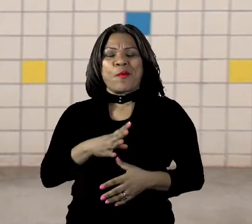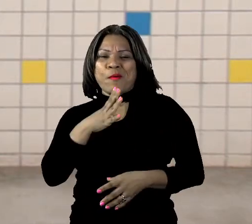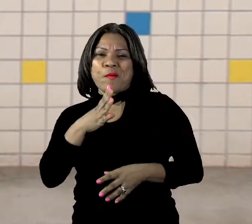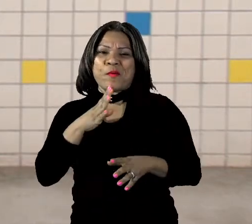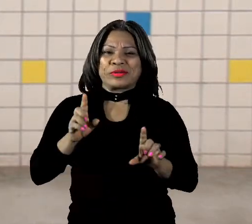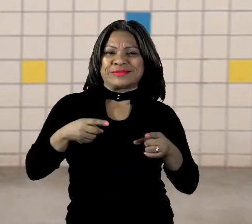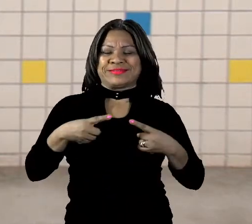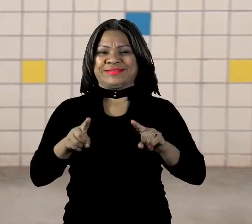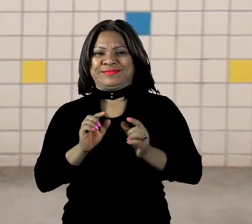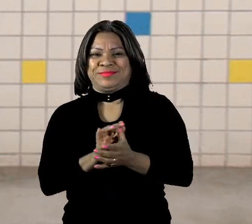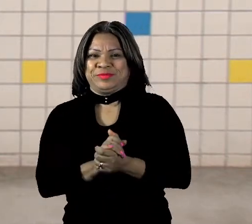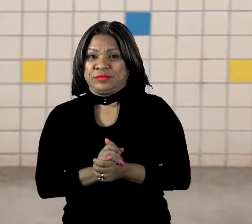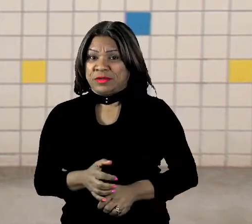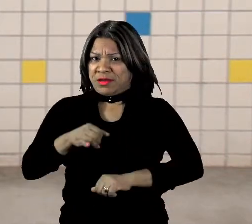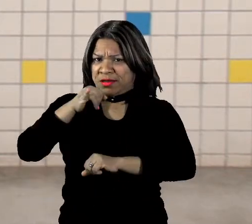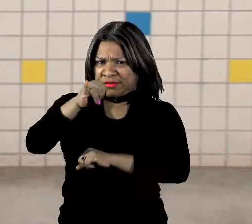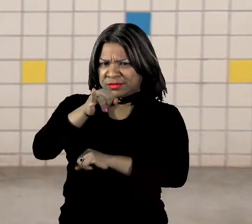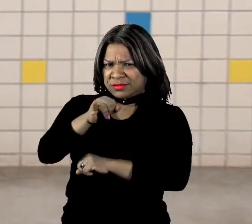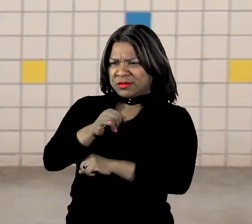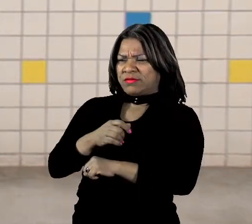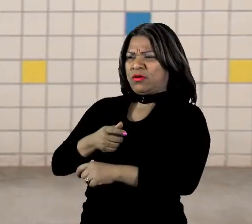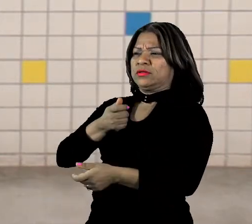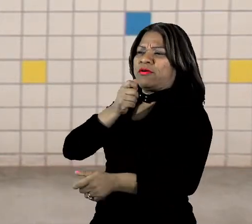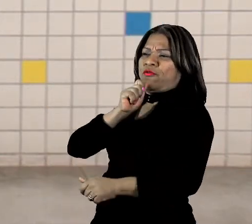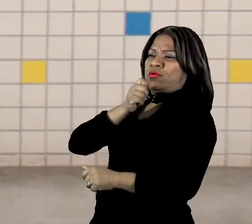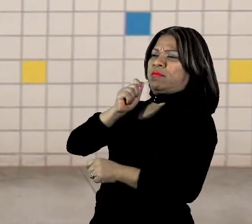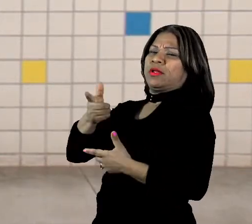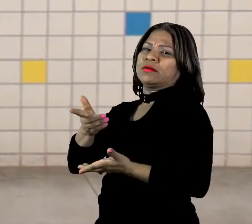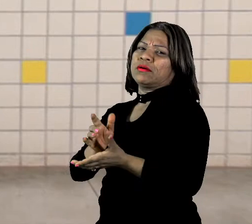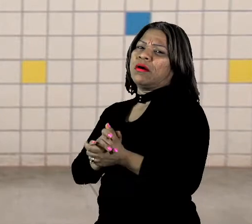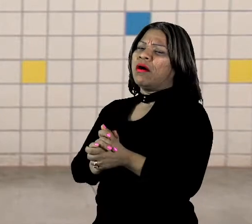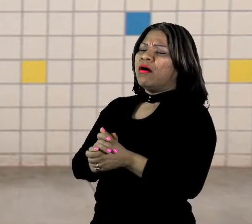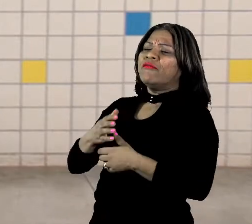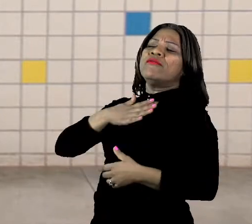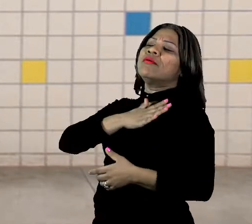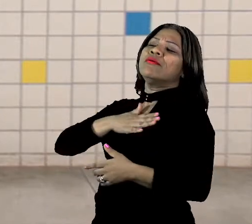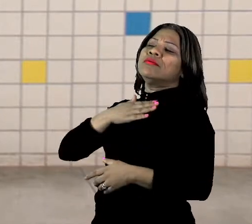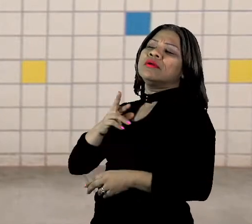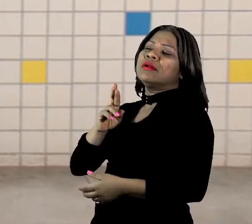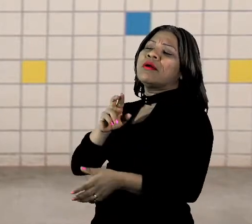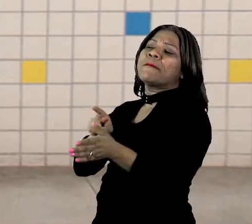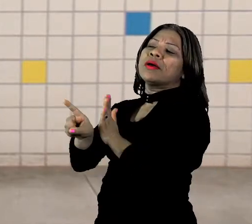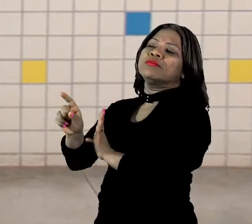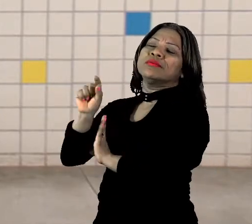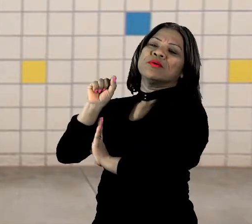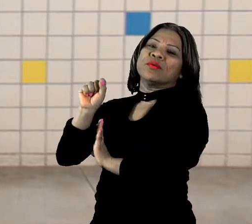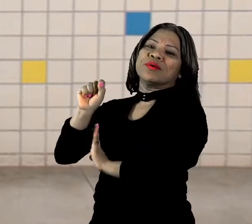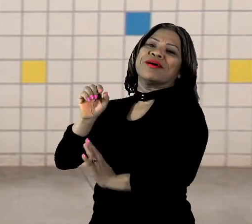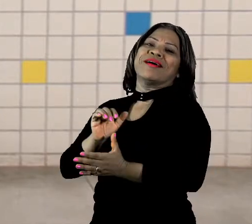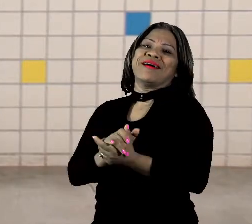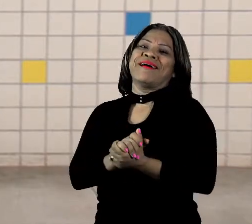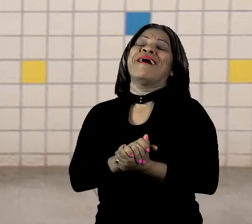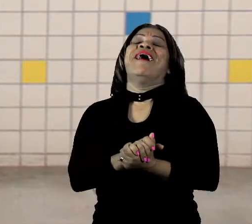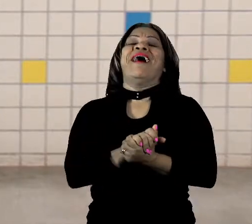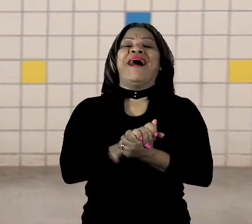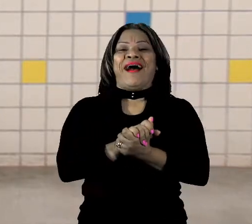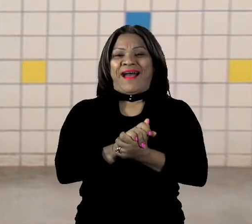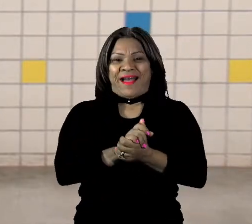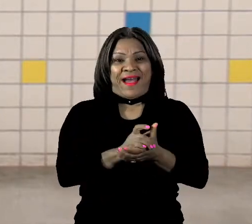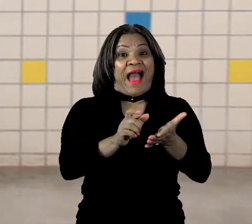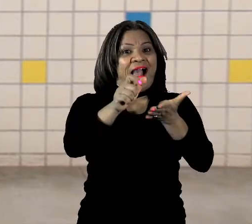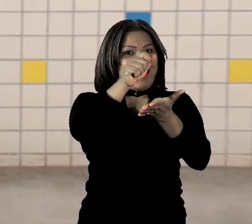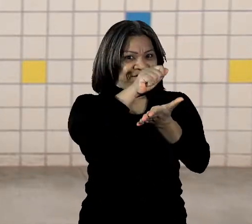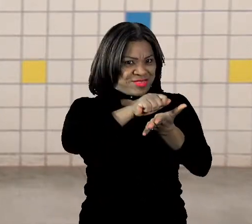que pergunta você gostaria de fazer para essa dupla? Pensa direitinho, faça essa pergunta, anote no seu